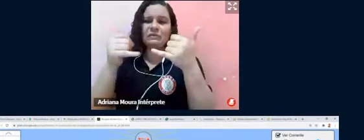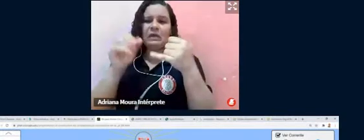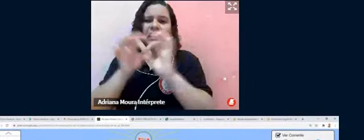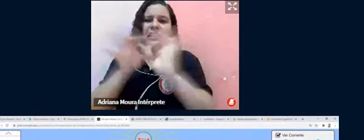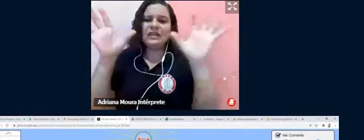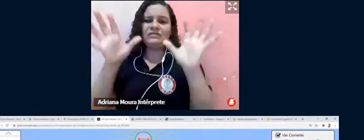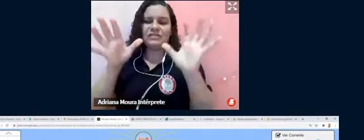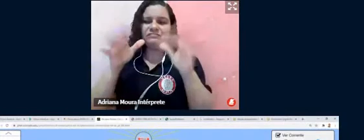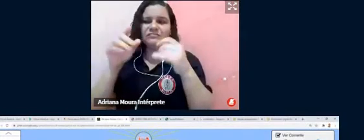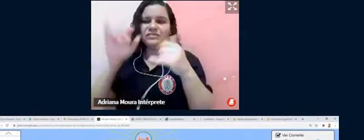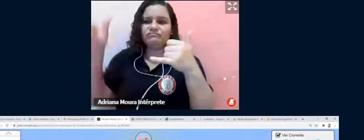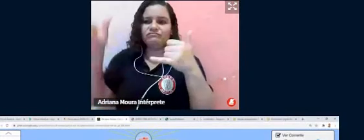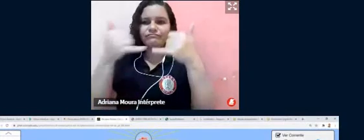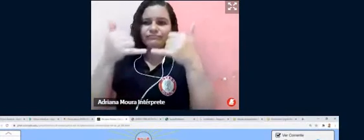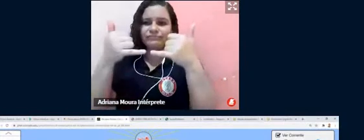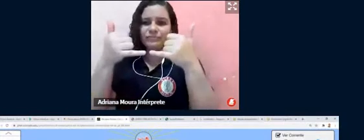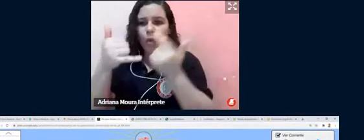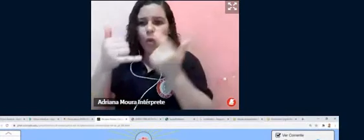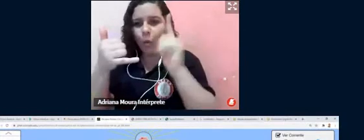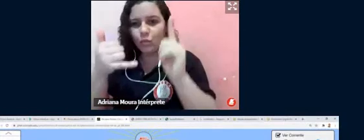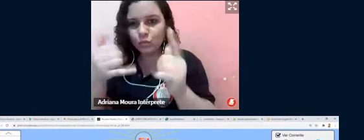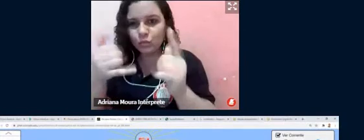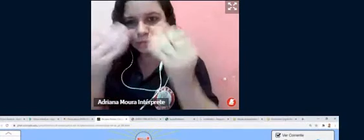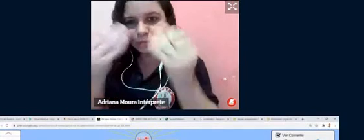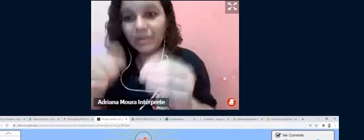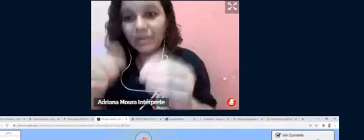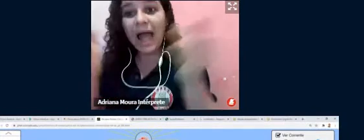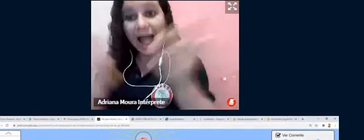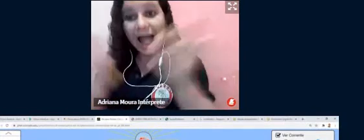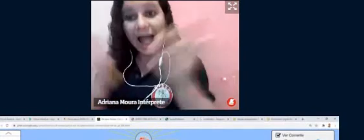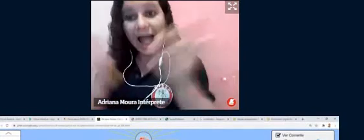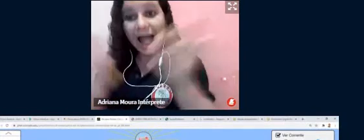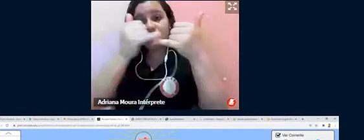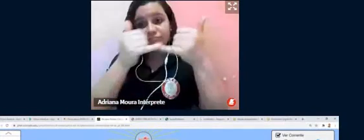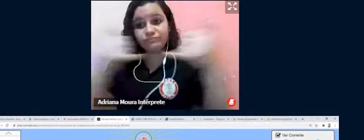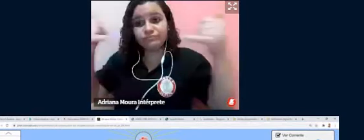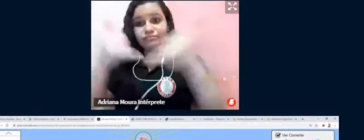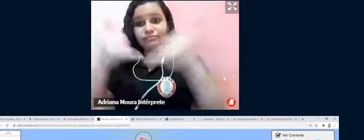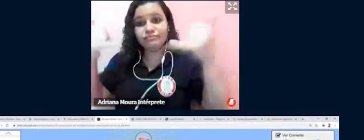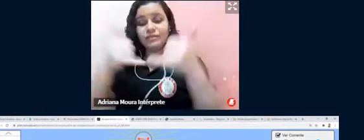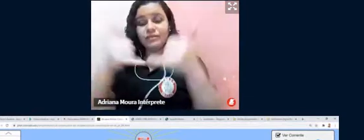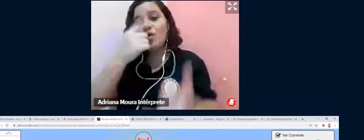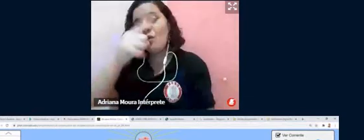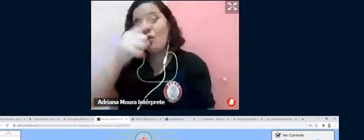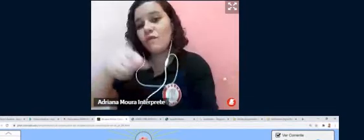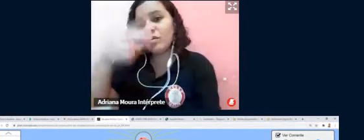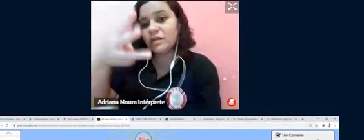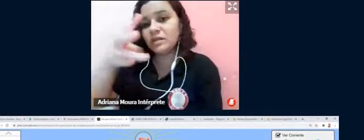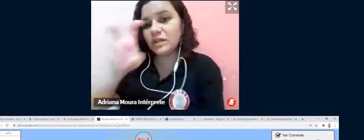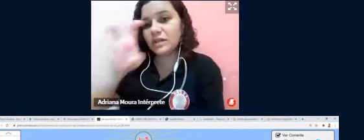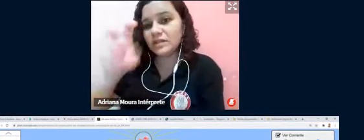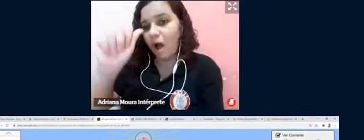Pronto. O que está acontecendo aqui agora? Eu tenho uma corrente passando de 1,35 amperes, né? Lá eu tinha mudado isso aqui para